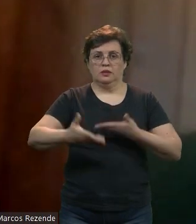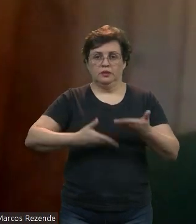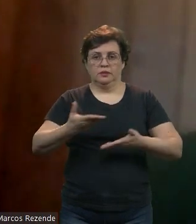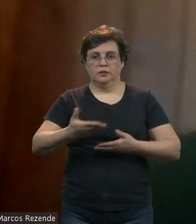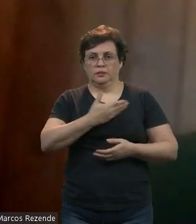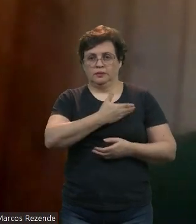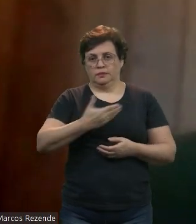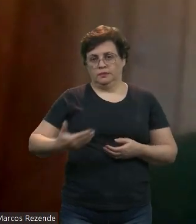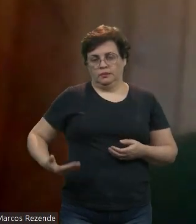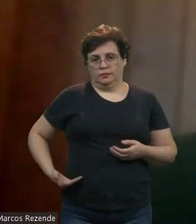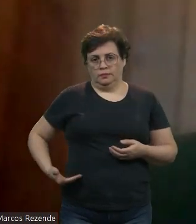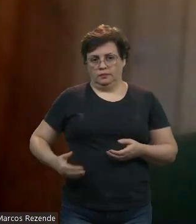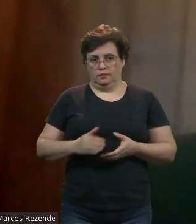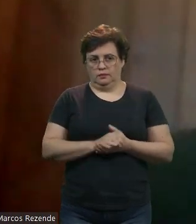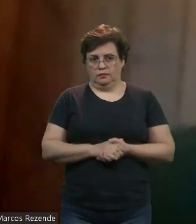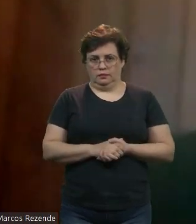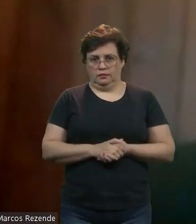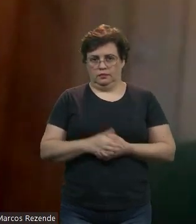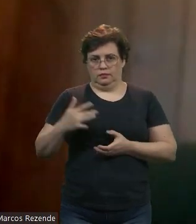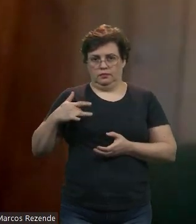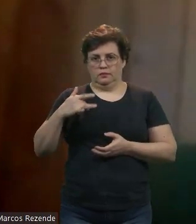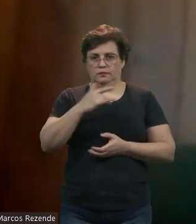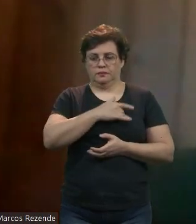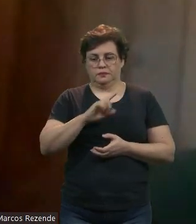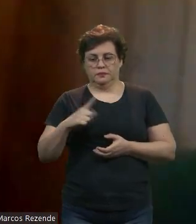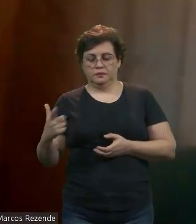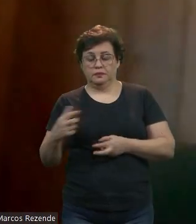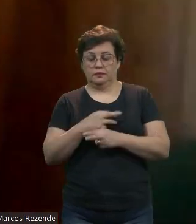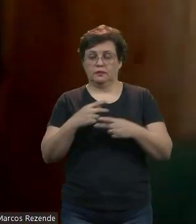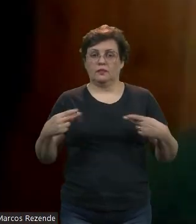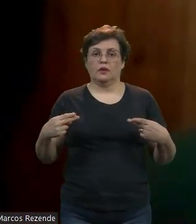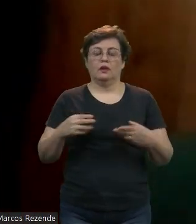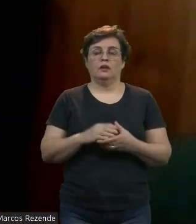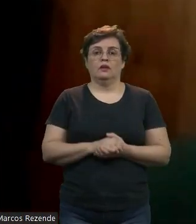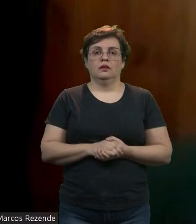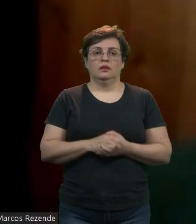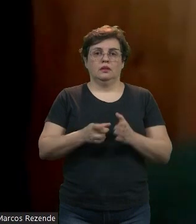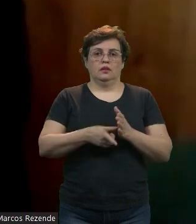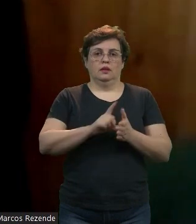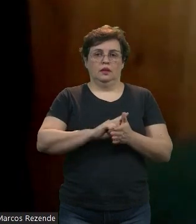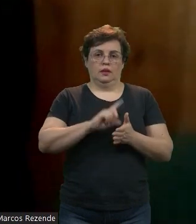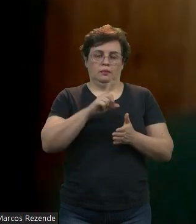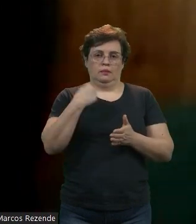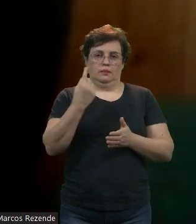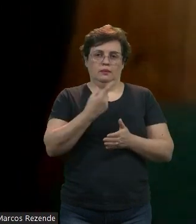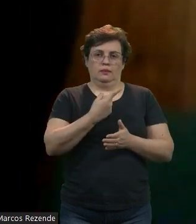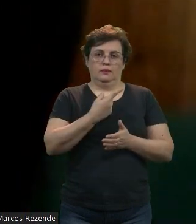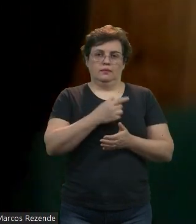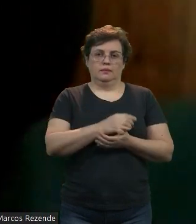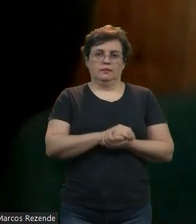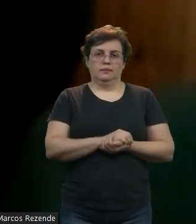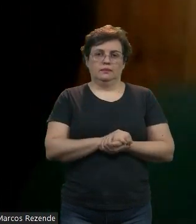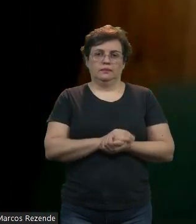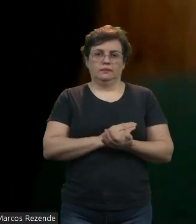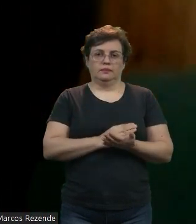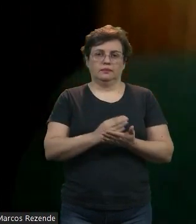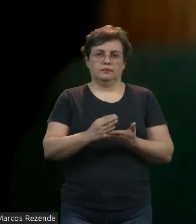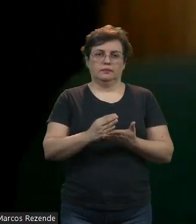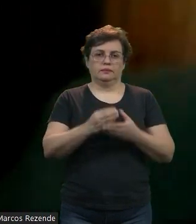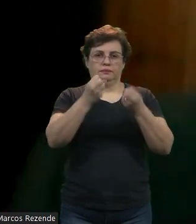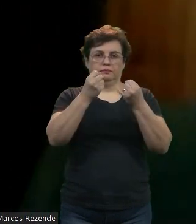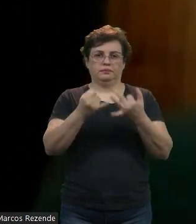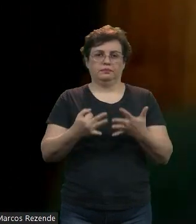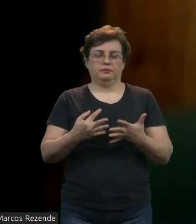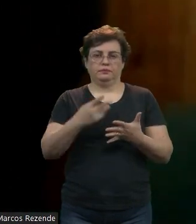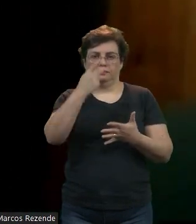da Secretaria Municipal da Saúde e da outras providências. Antes de nós iniciarmos as